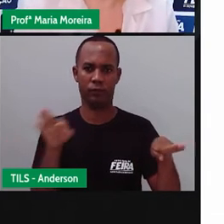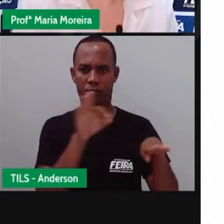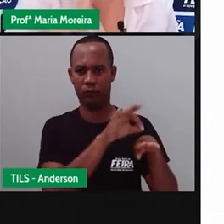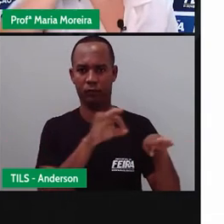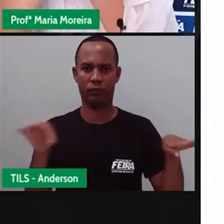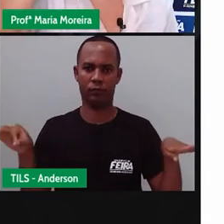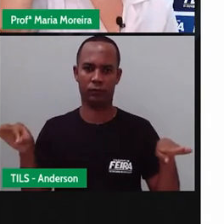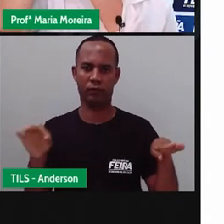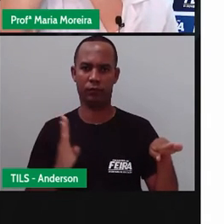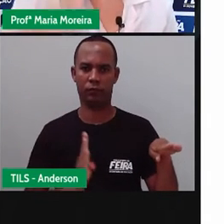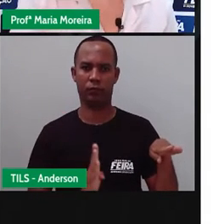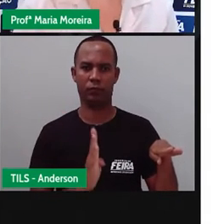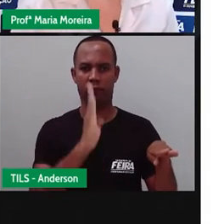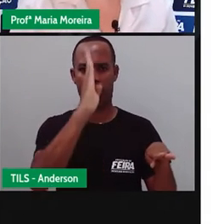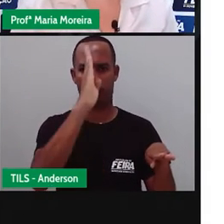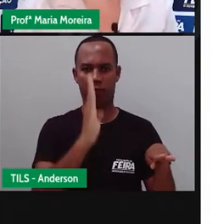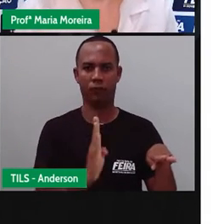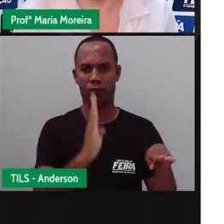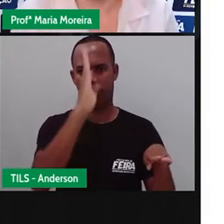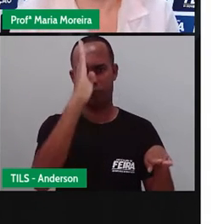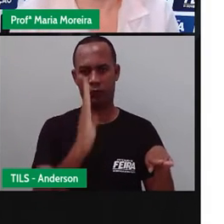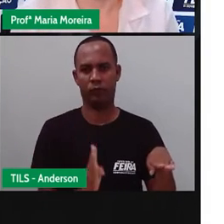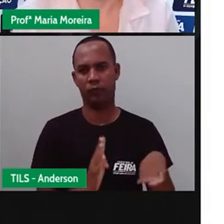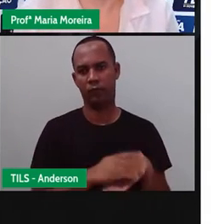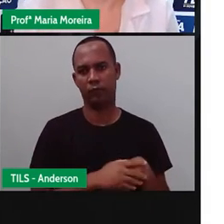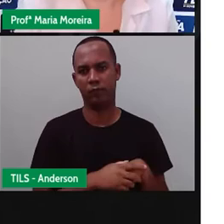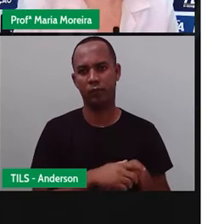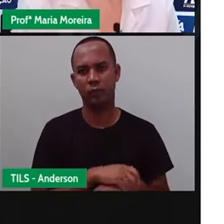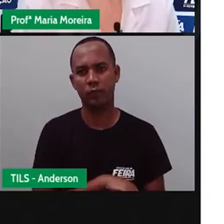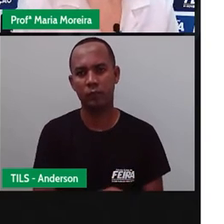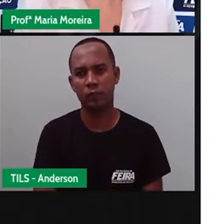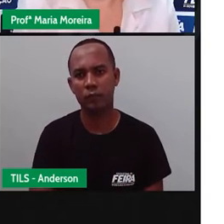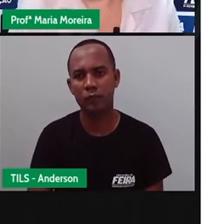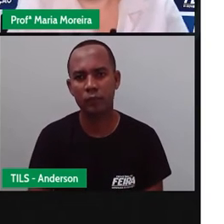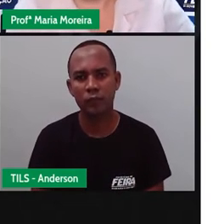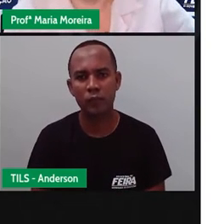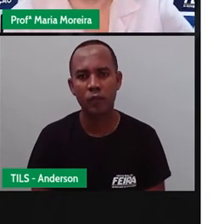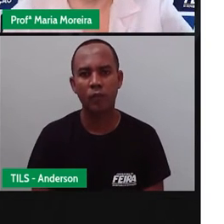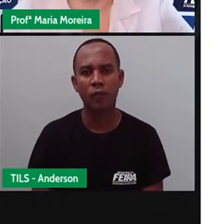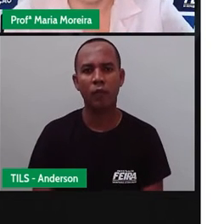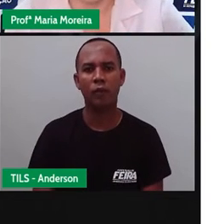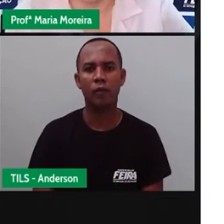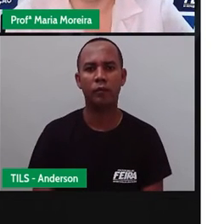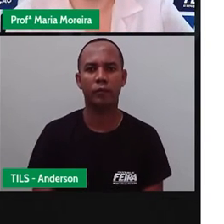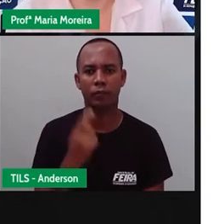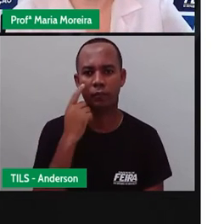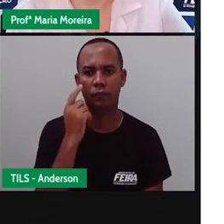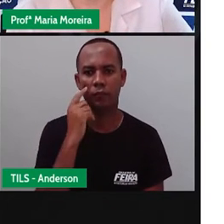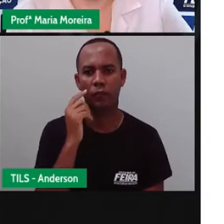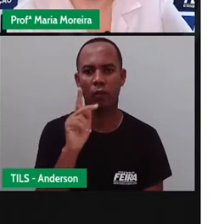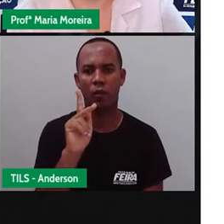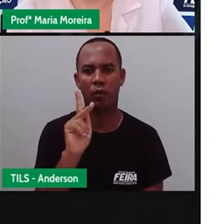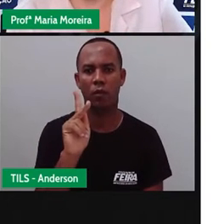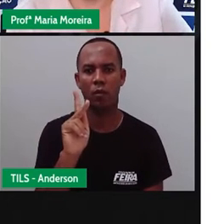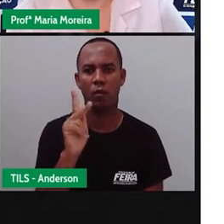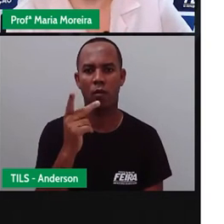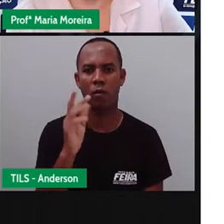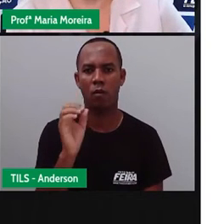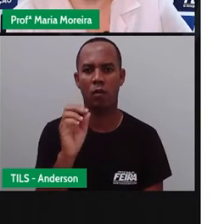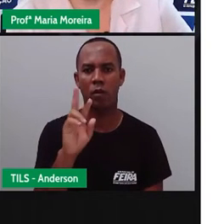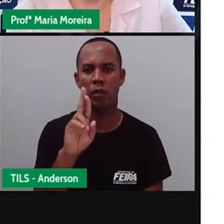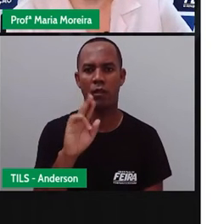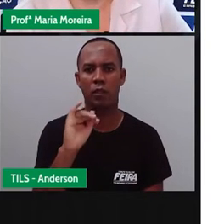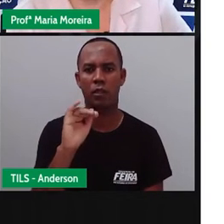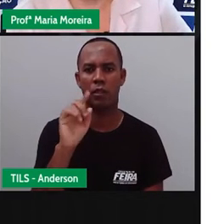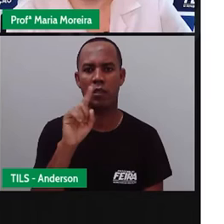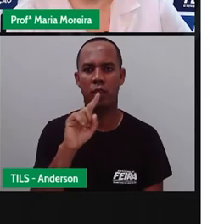vertical em pé tá então vamos lá se o traço Ele está na o Pontal na